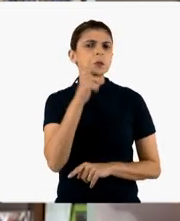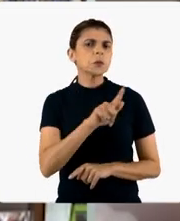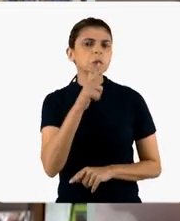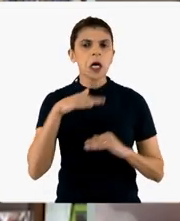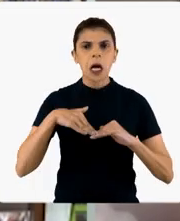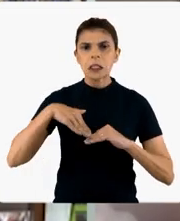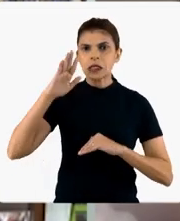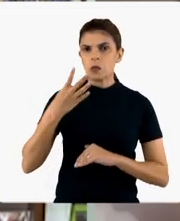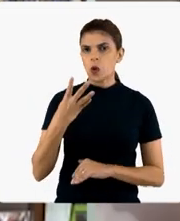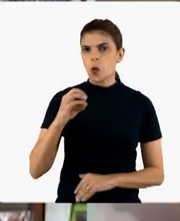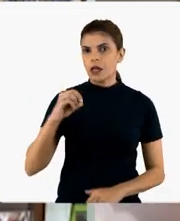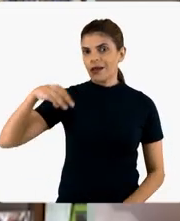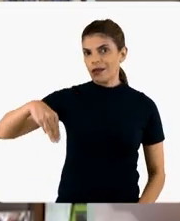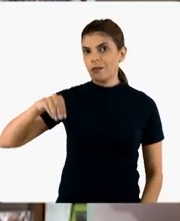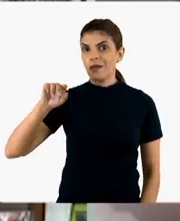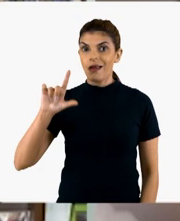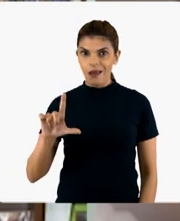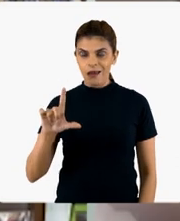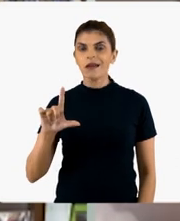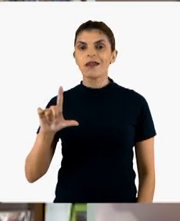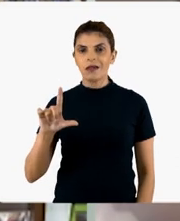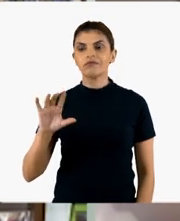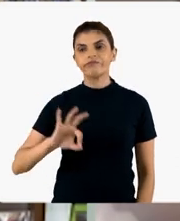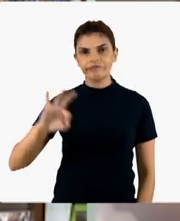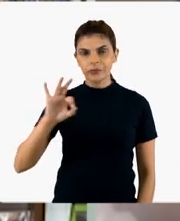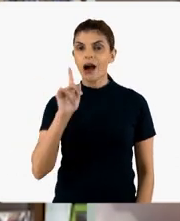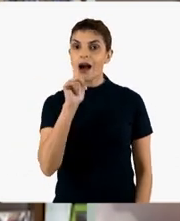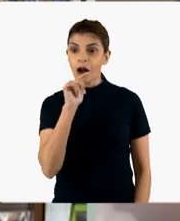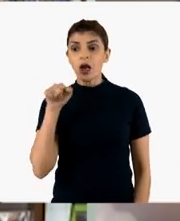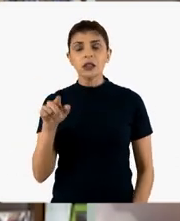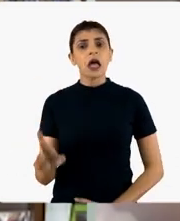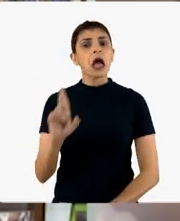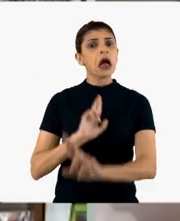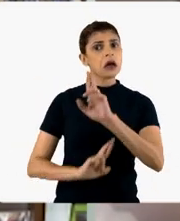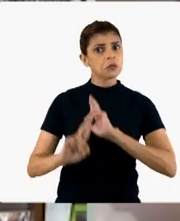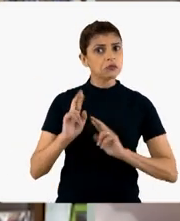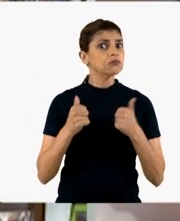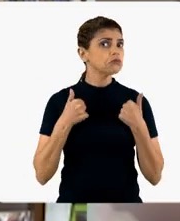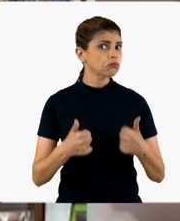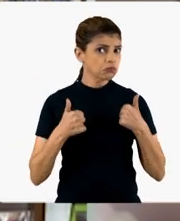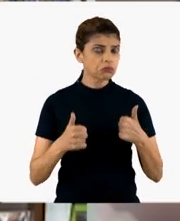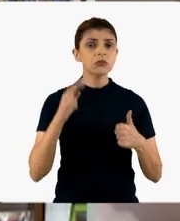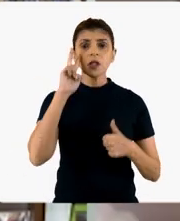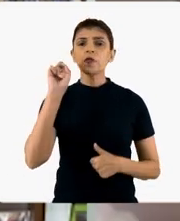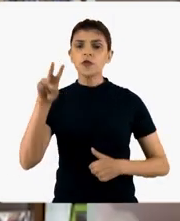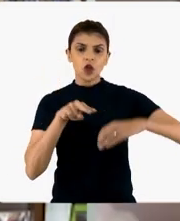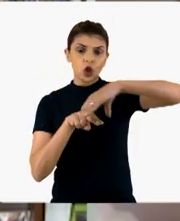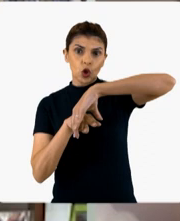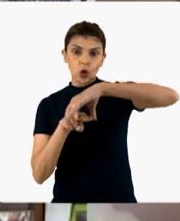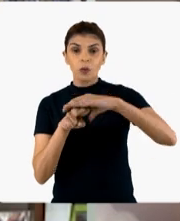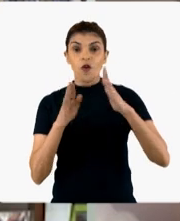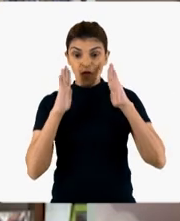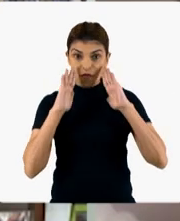complacência normalmente acima de 40 ml por centímetro de Isso, água. E exatamente. isso representa bem o que a gente tem visto